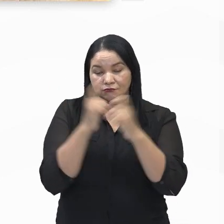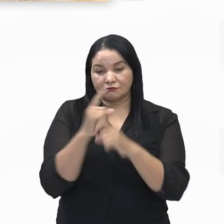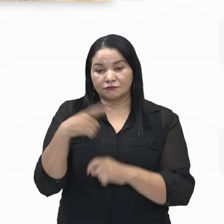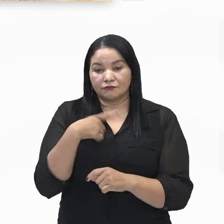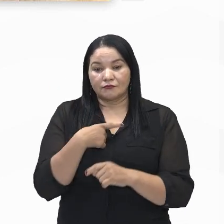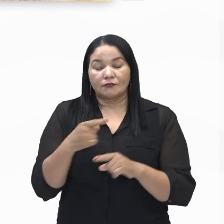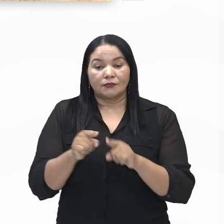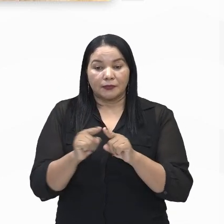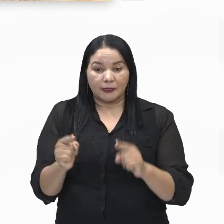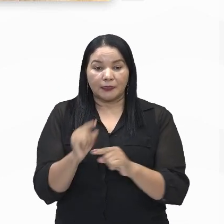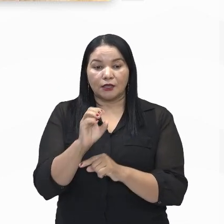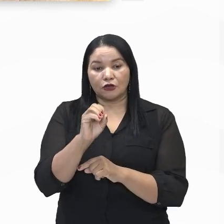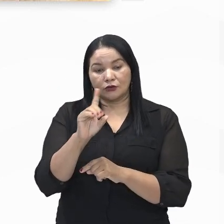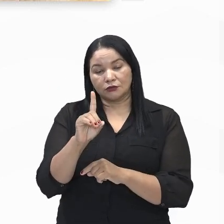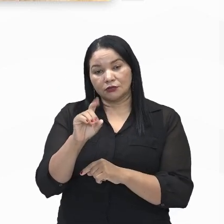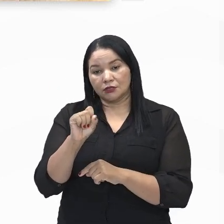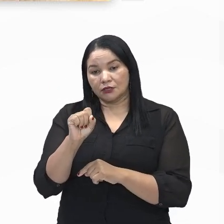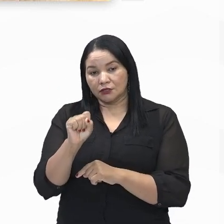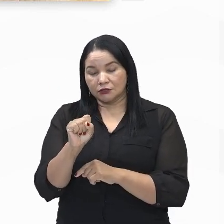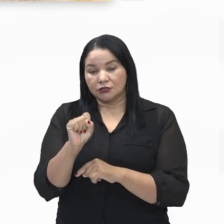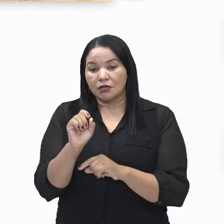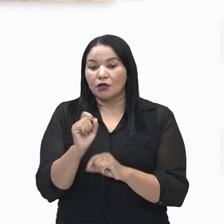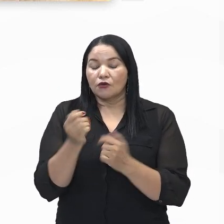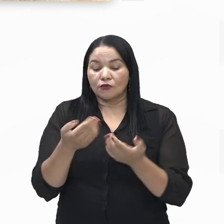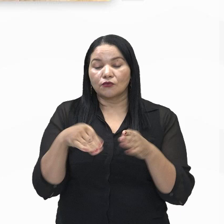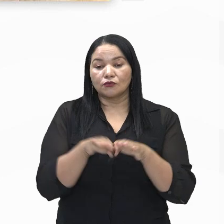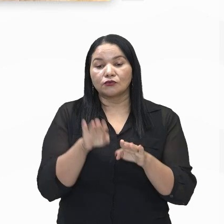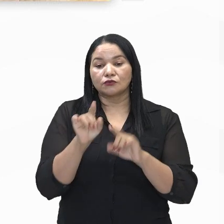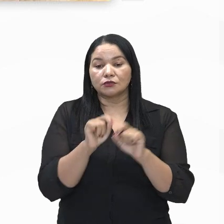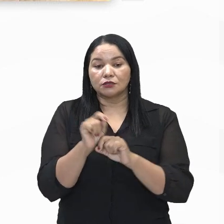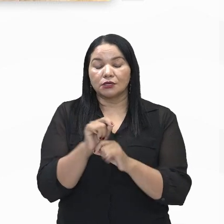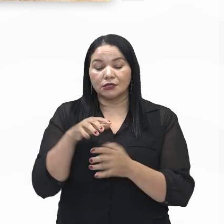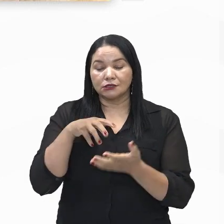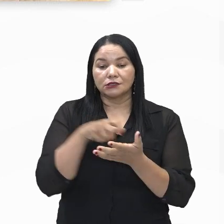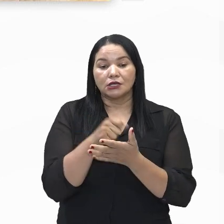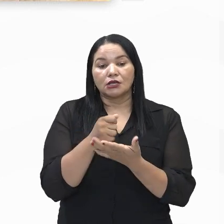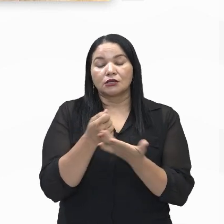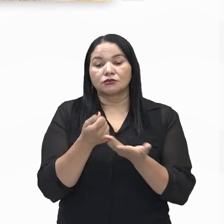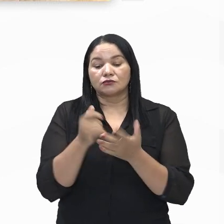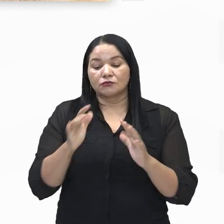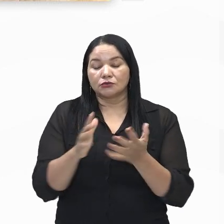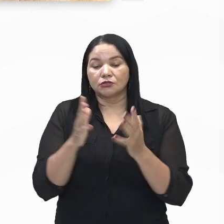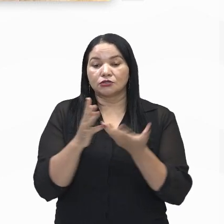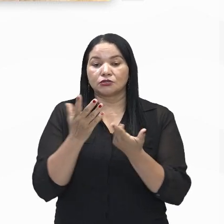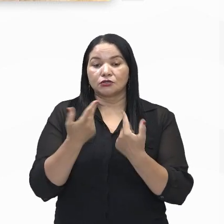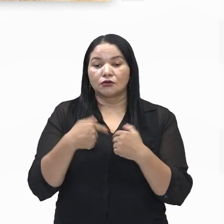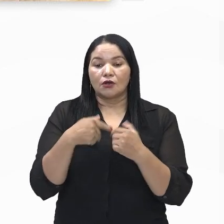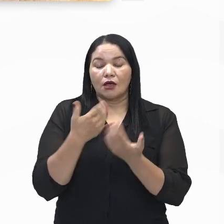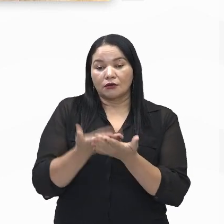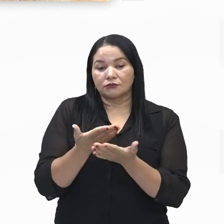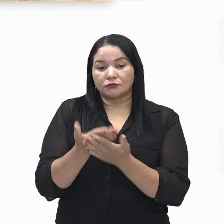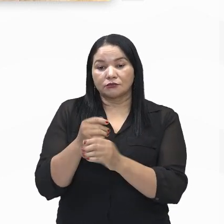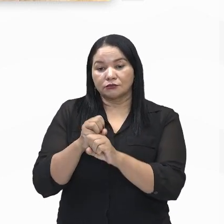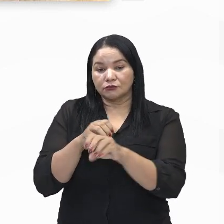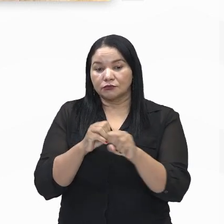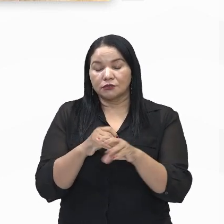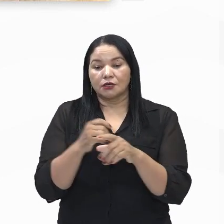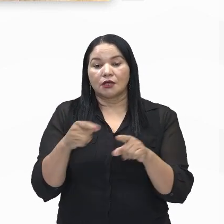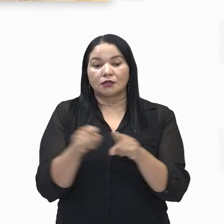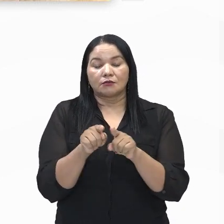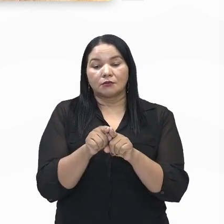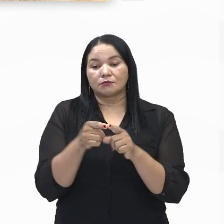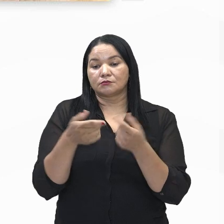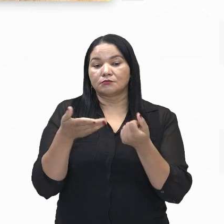claro, essa ODS inclui o acesso universal à educação primária e secundária, promoção da